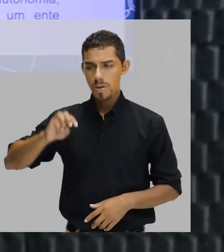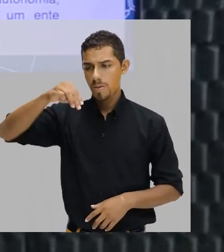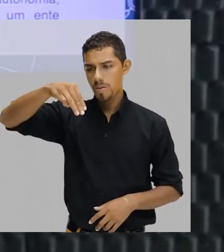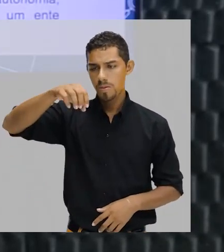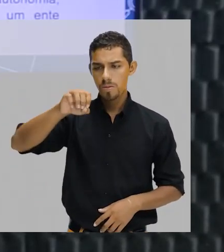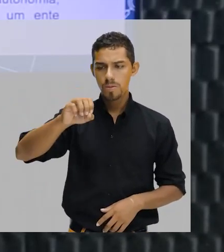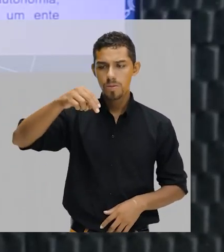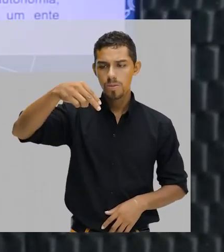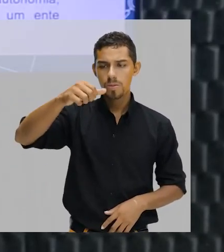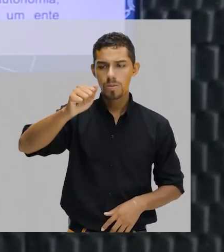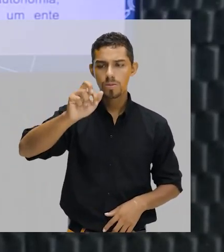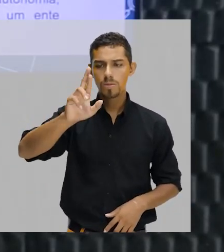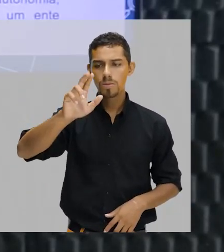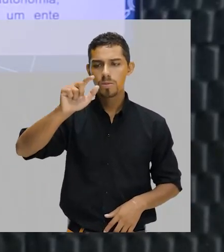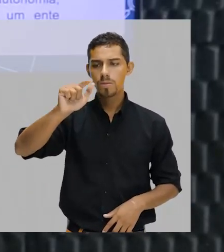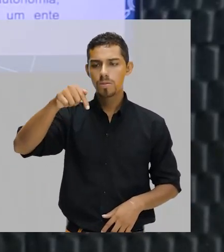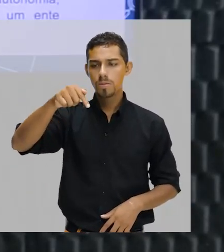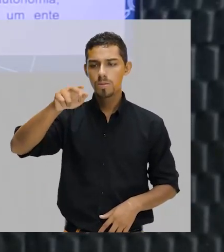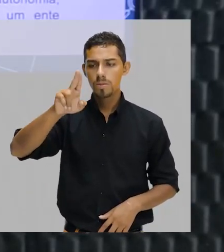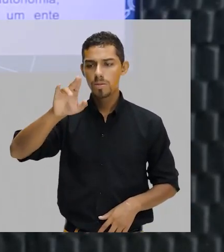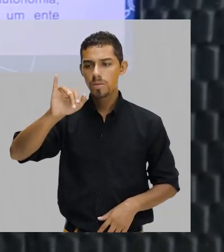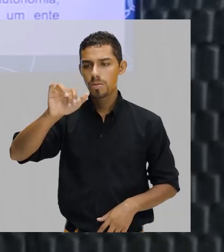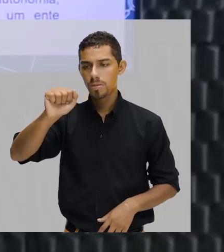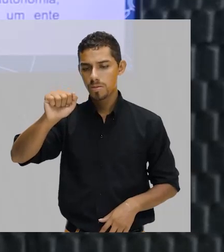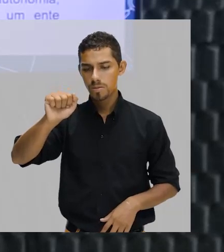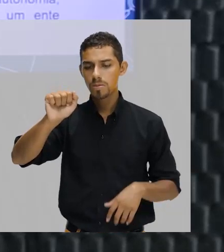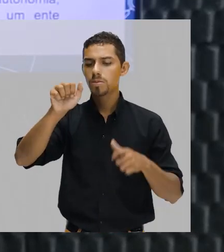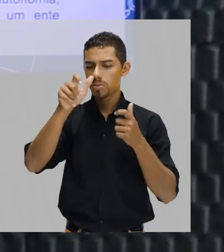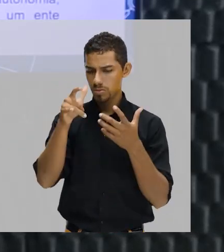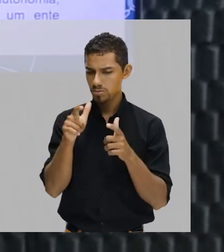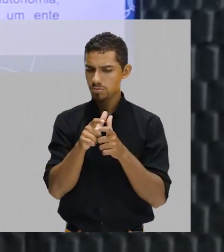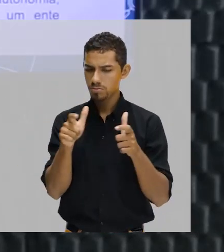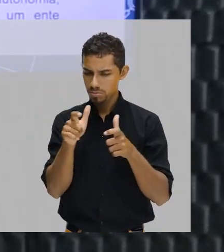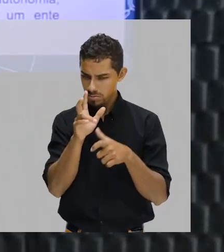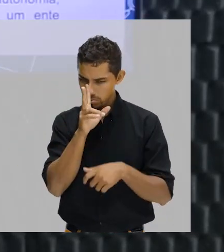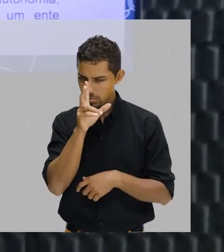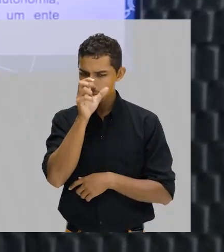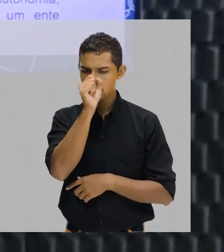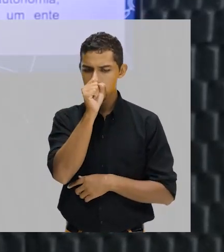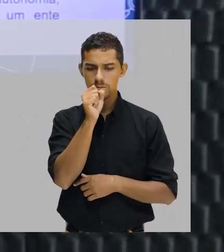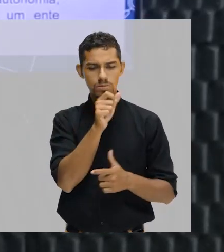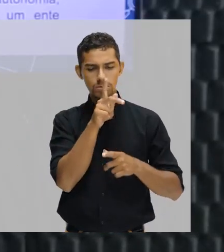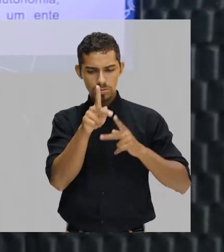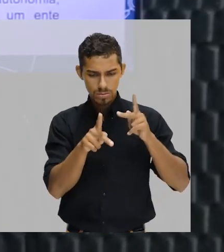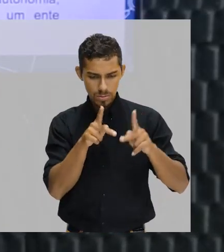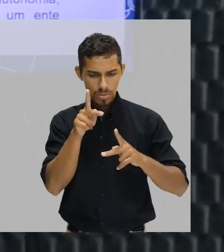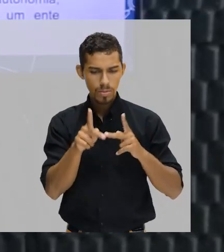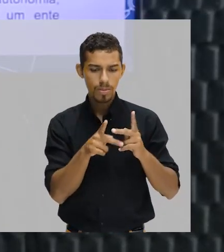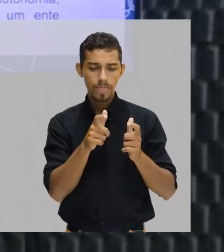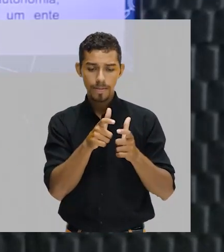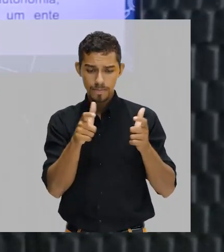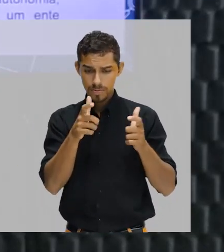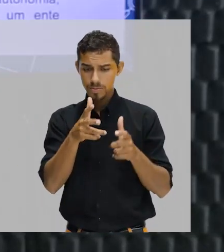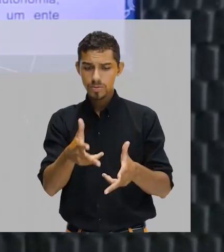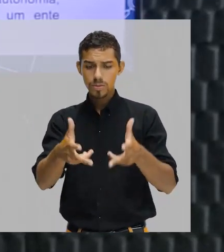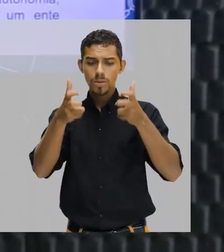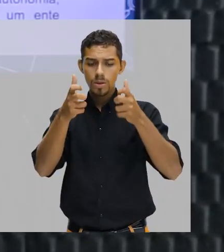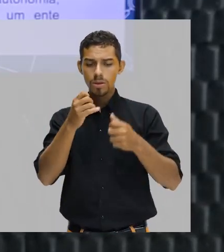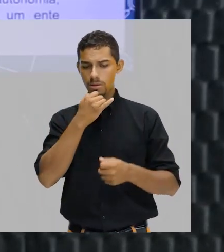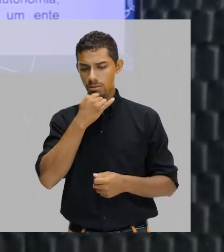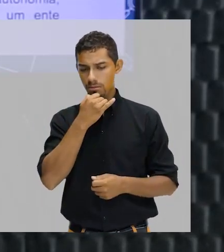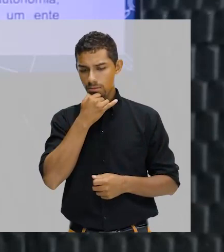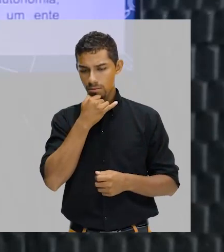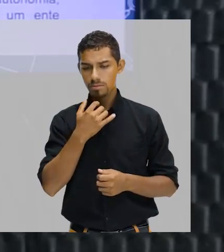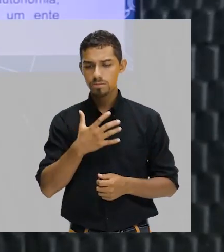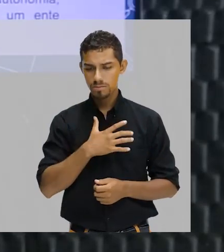na Inglaterra, existe um soberano, tá certo? Que busca ali tomar decisões, mas em prol da população. Então perceba, tá? No Brasil nós somos